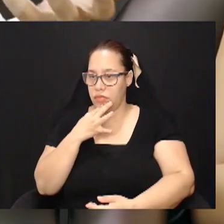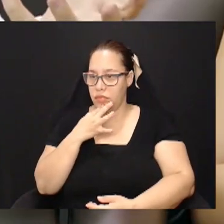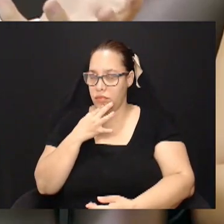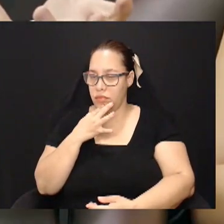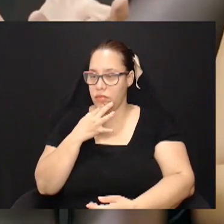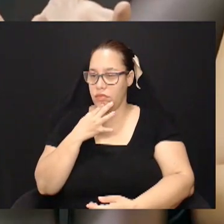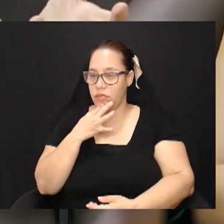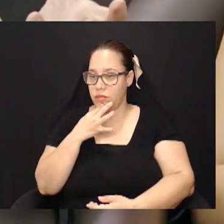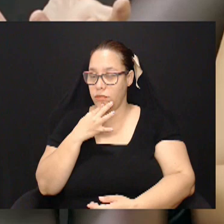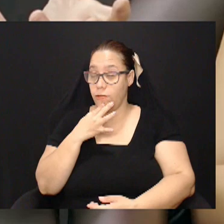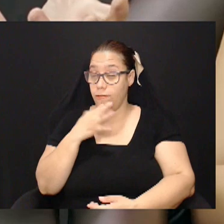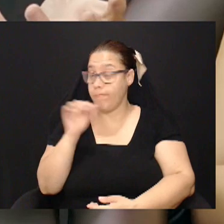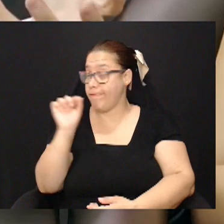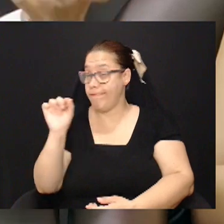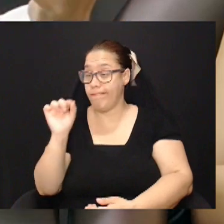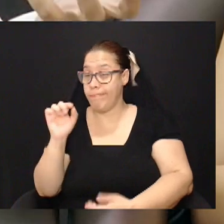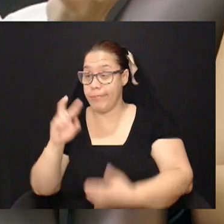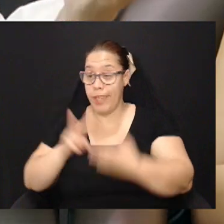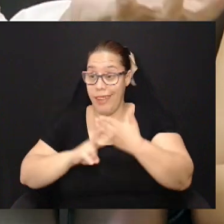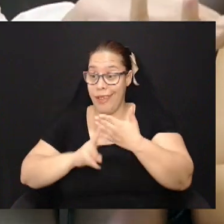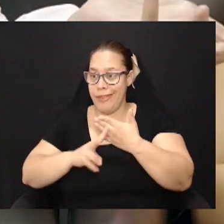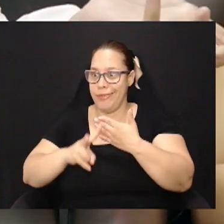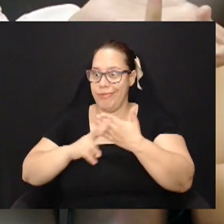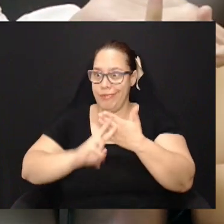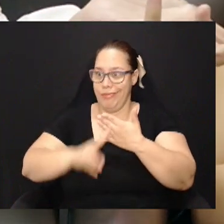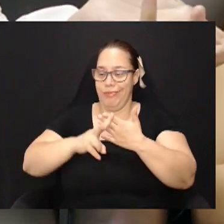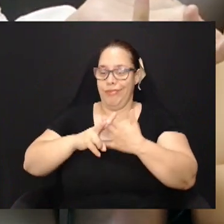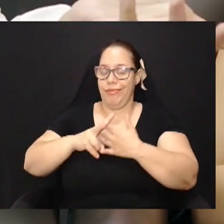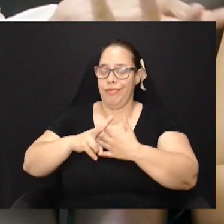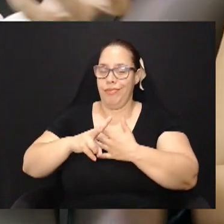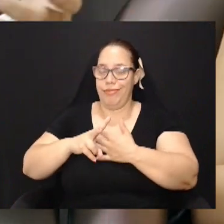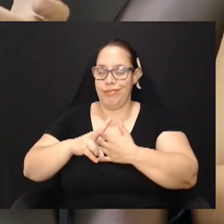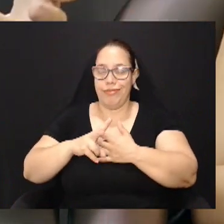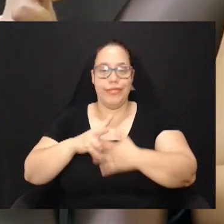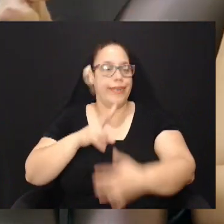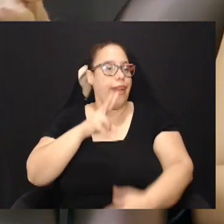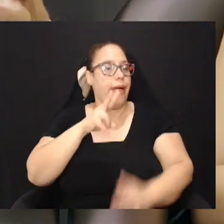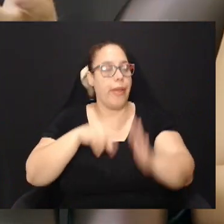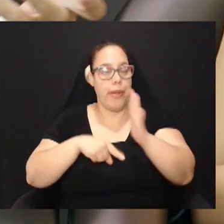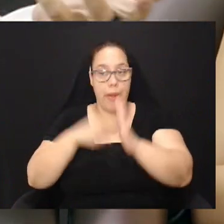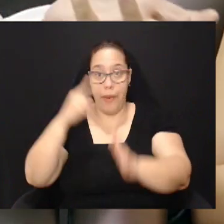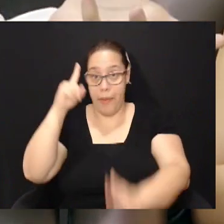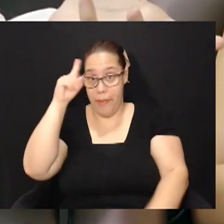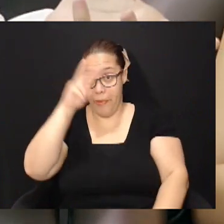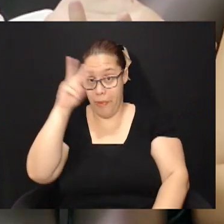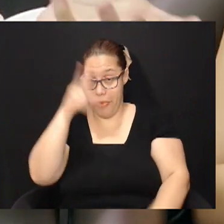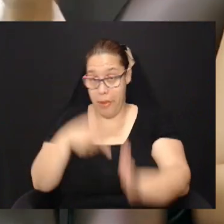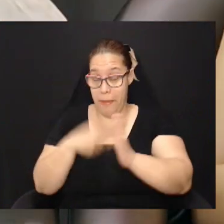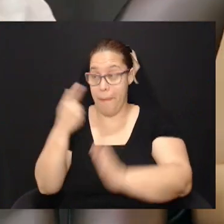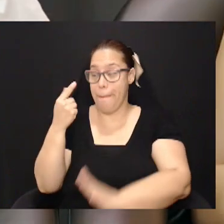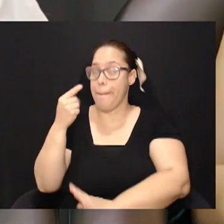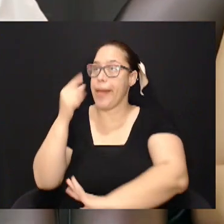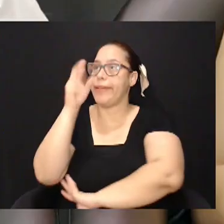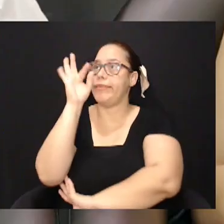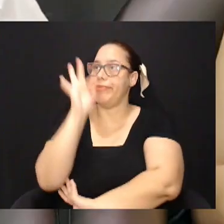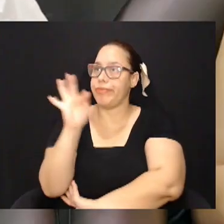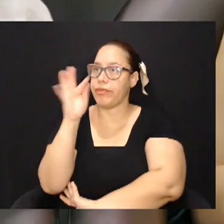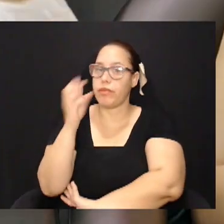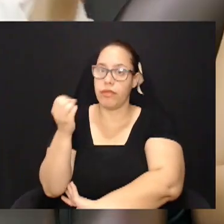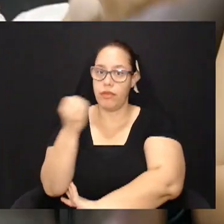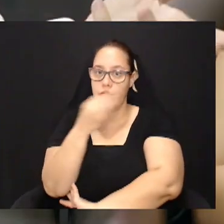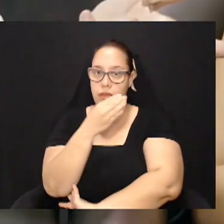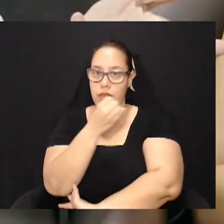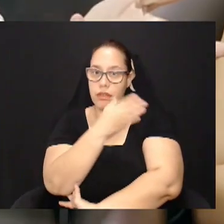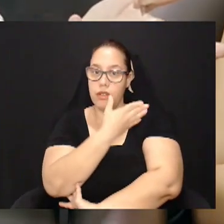que nos impacta, né? Eu me lembro a primeira vez, durante a faculdade, eu pude fazer uma viagem com as minhas amigas,